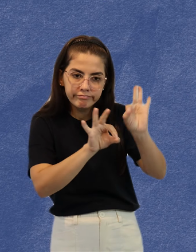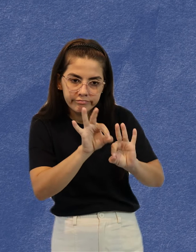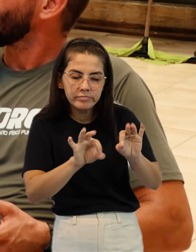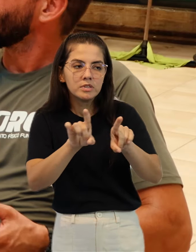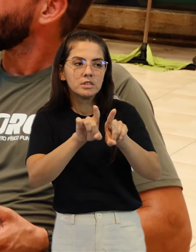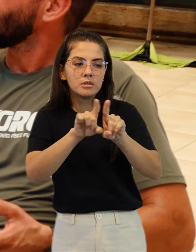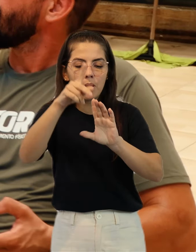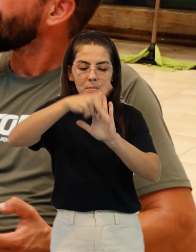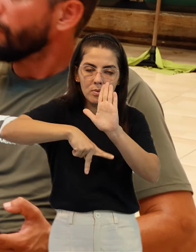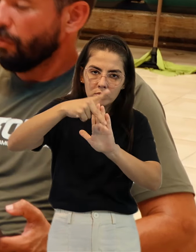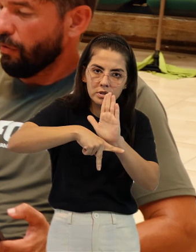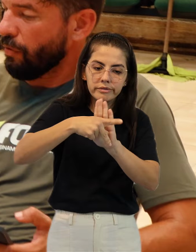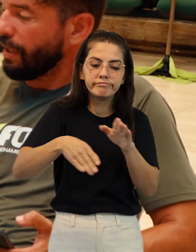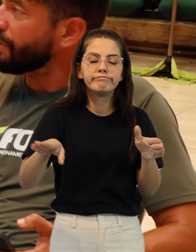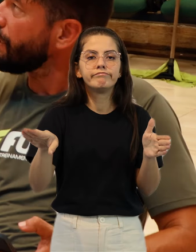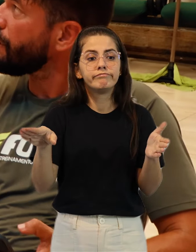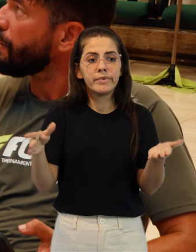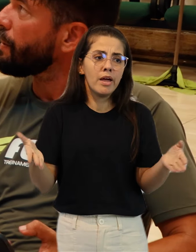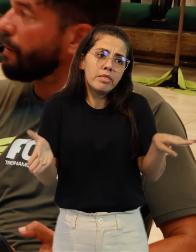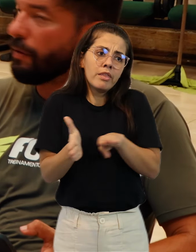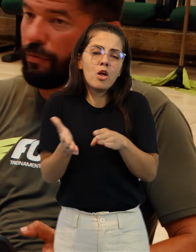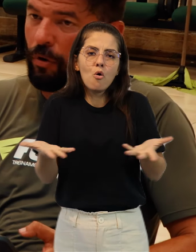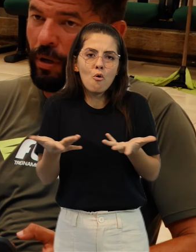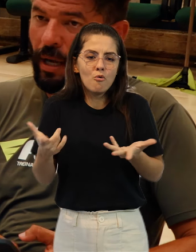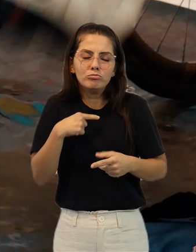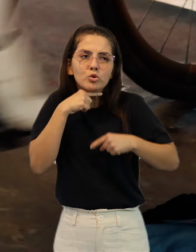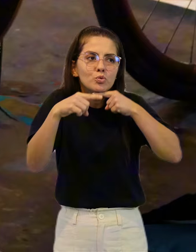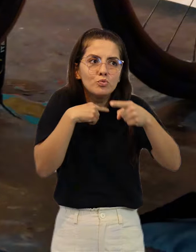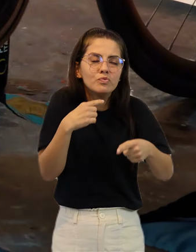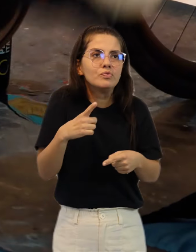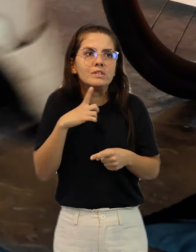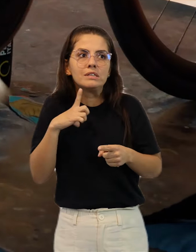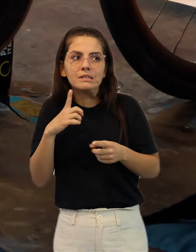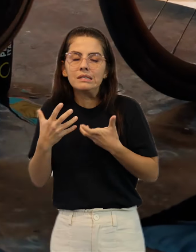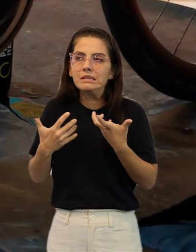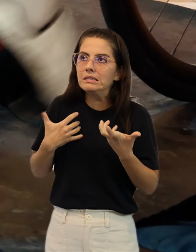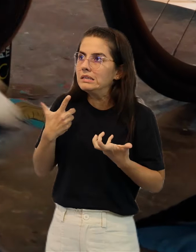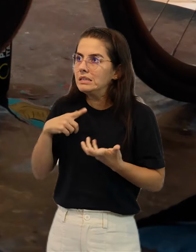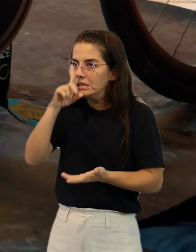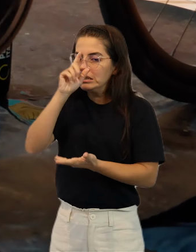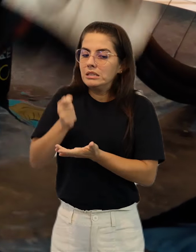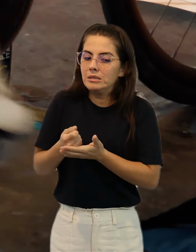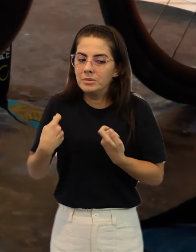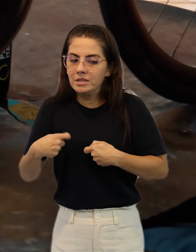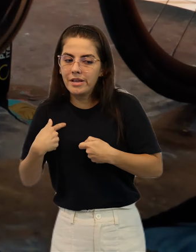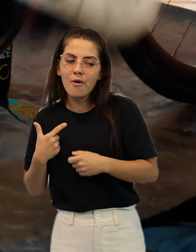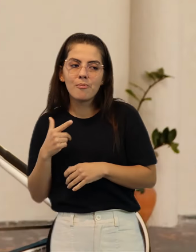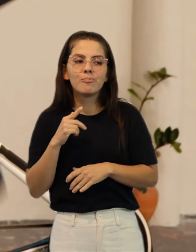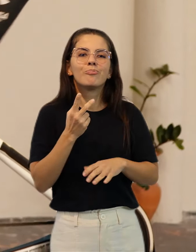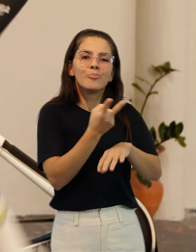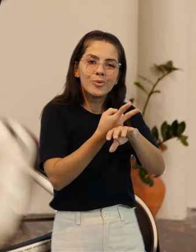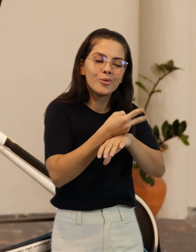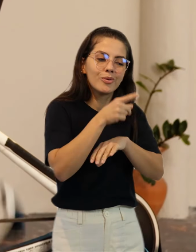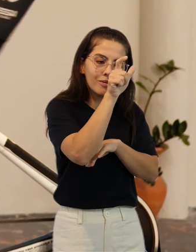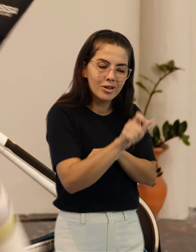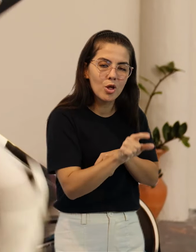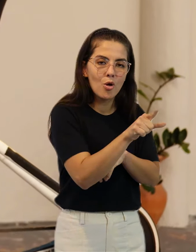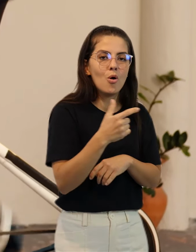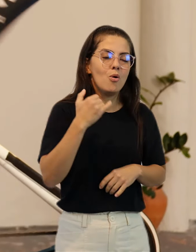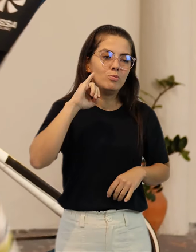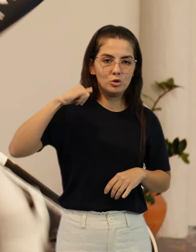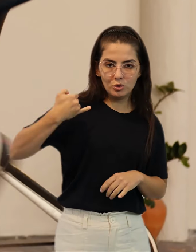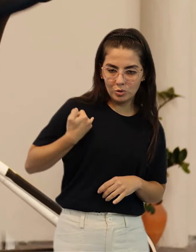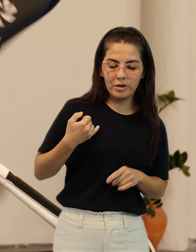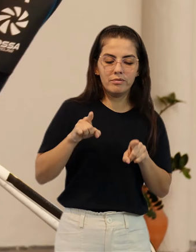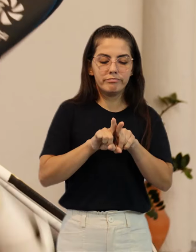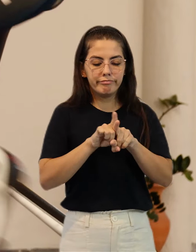instituição. E até hoje, qualquer dúvida e qualquer outra ação que a gente vai tomar, sempre a gente procura o Joel no Instituto, o Araxá,